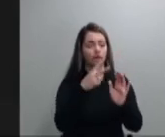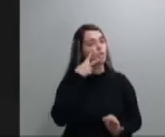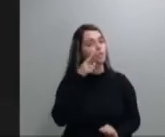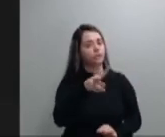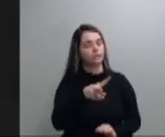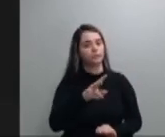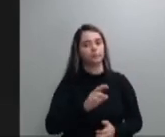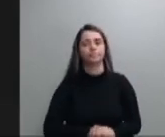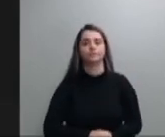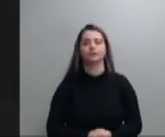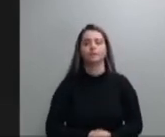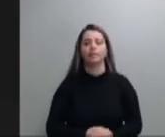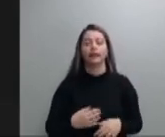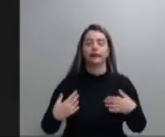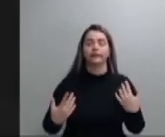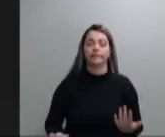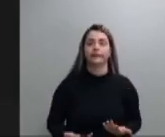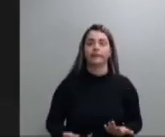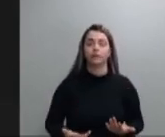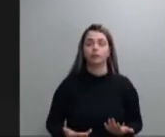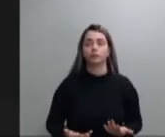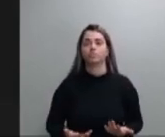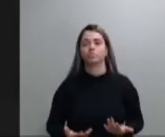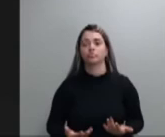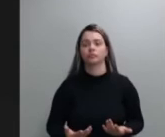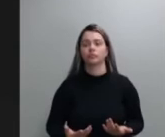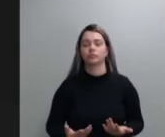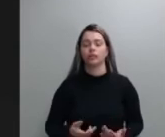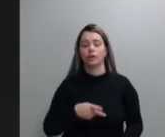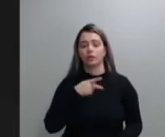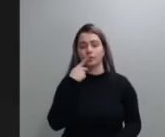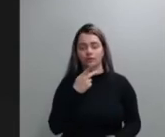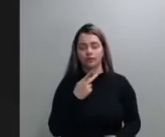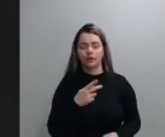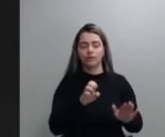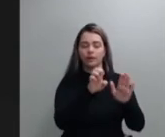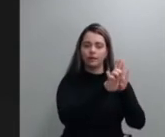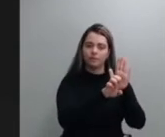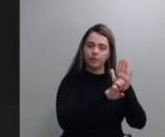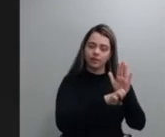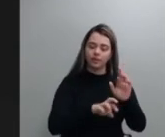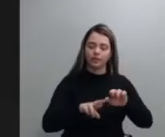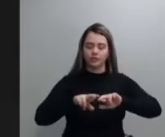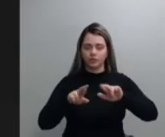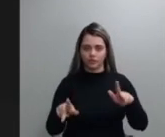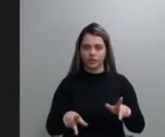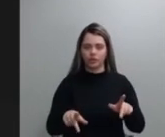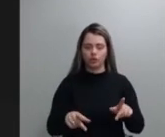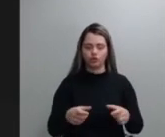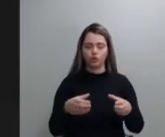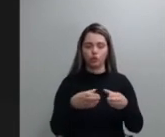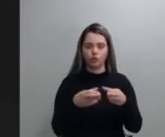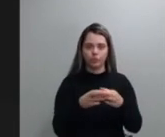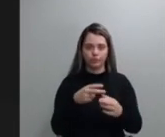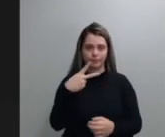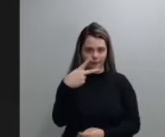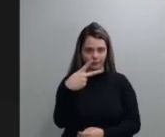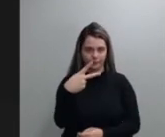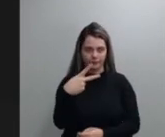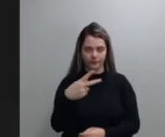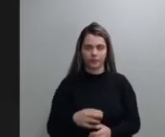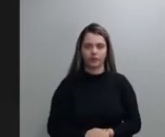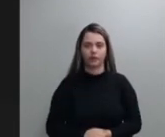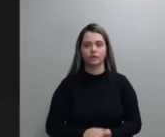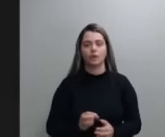ainda eu colaciono uma outra emenda da segunda turma relatoria ministro Mauro